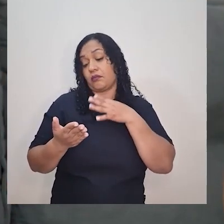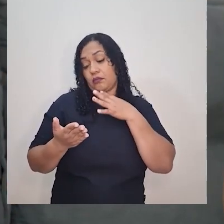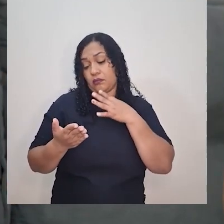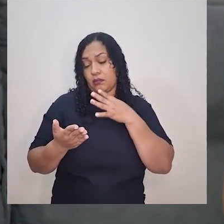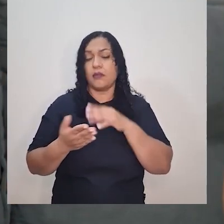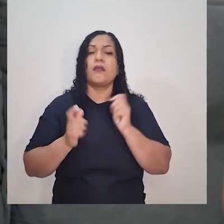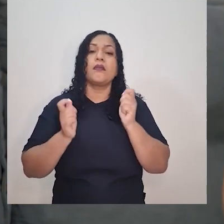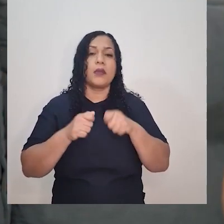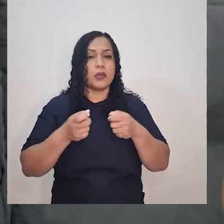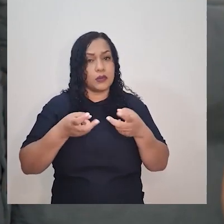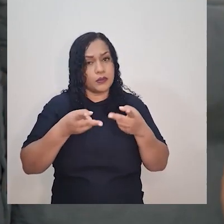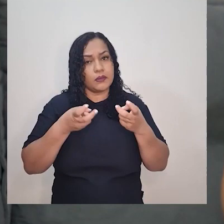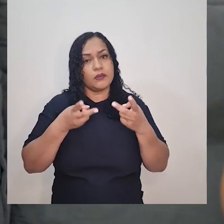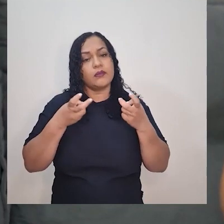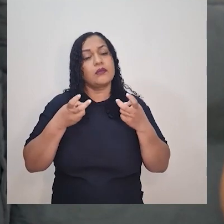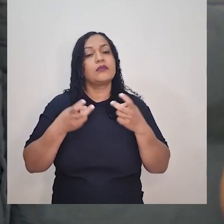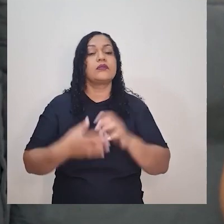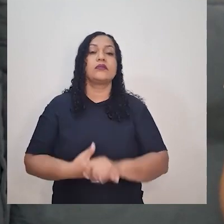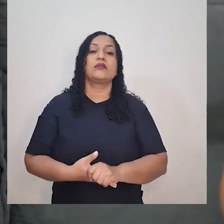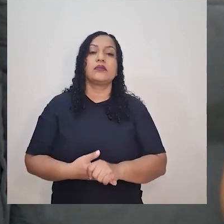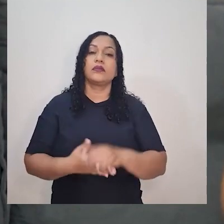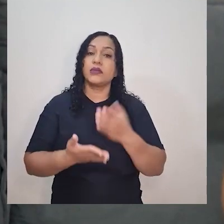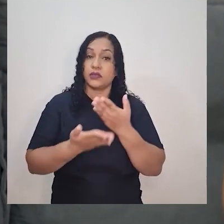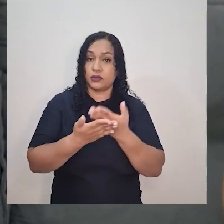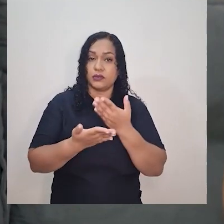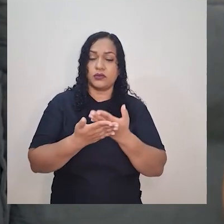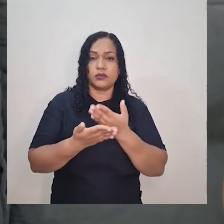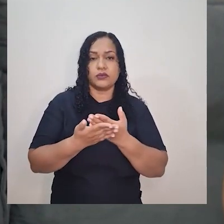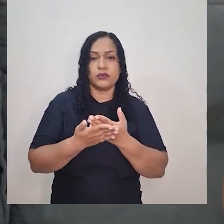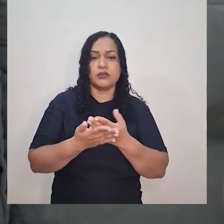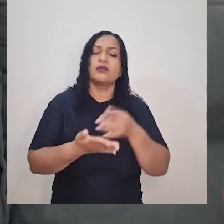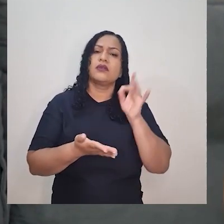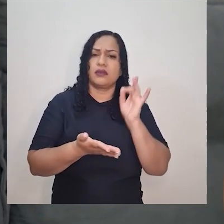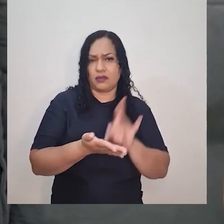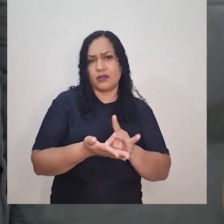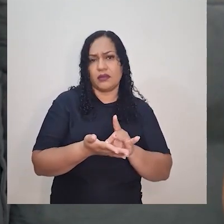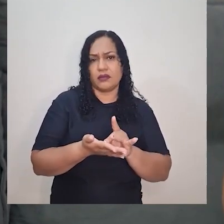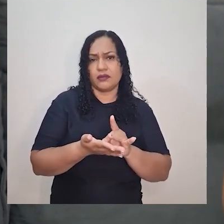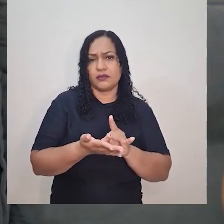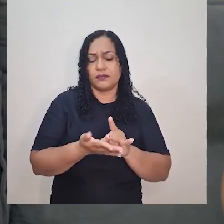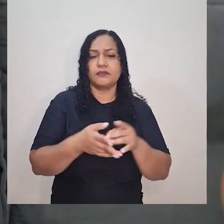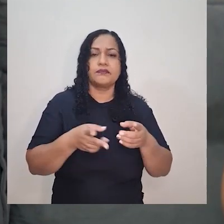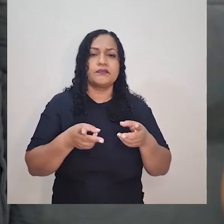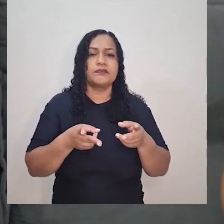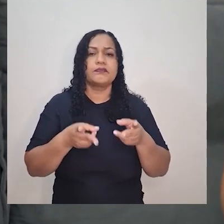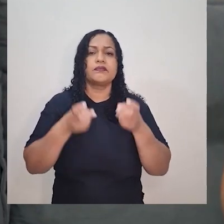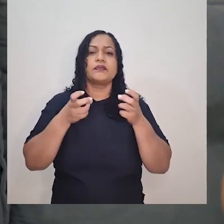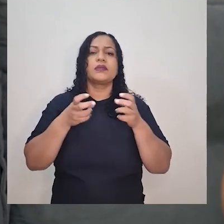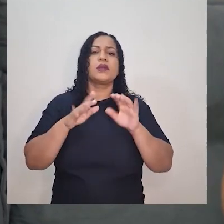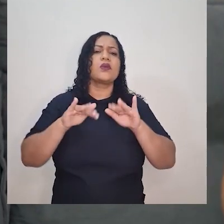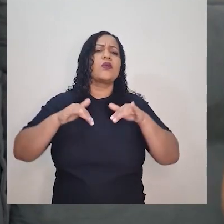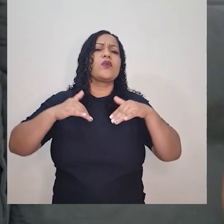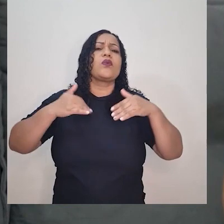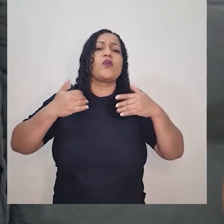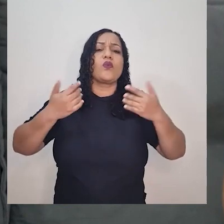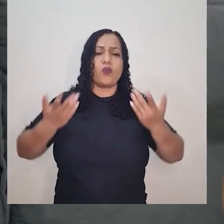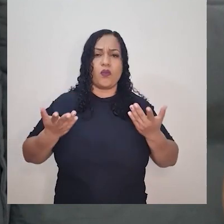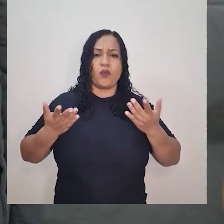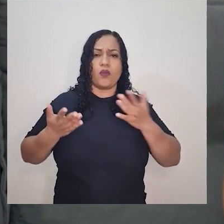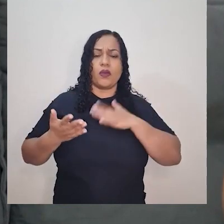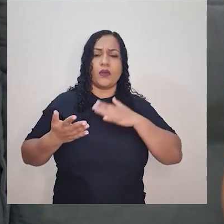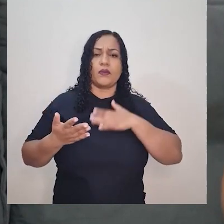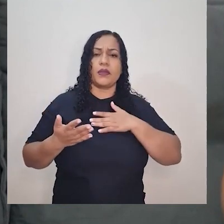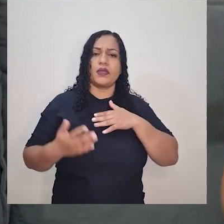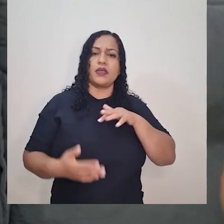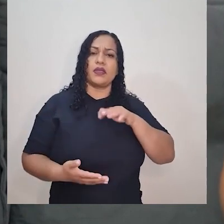possam perceber e estudar a realidade. Estudar, perceber qual é a minha realidade, porque